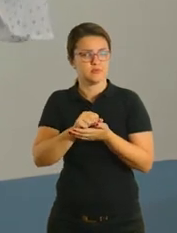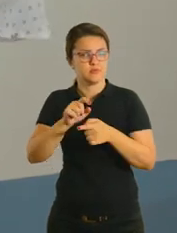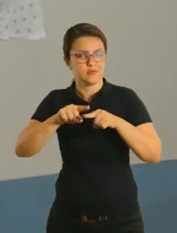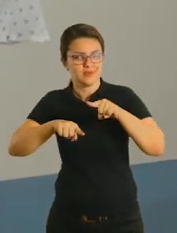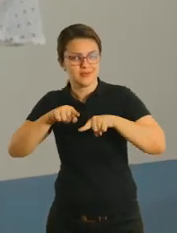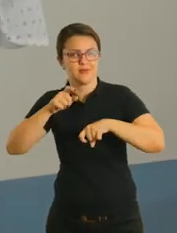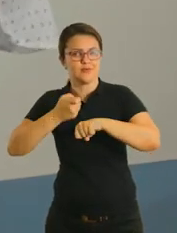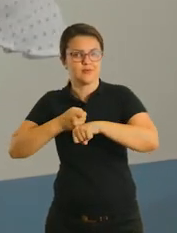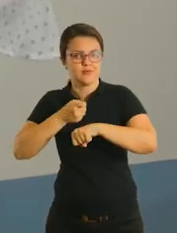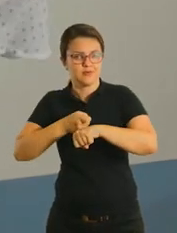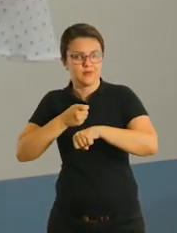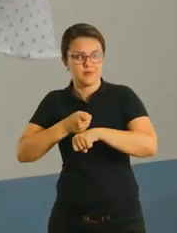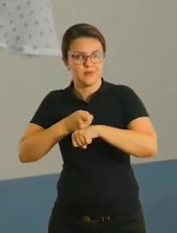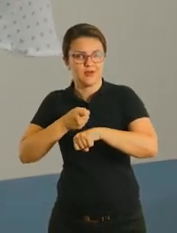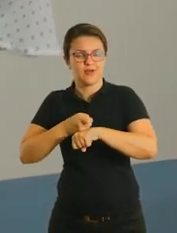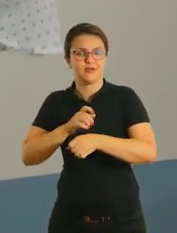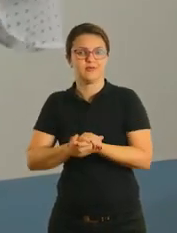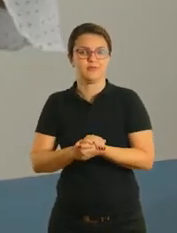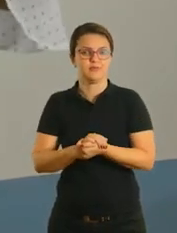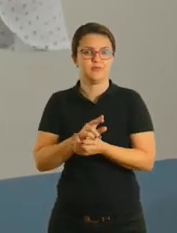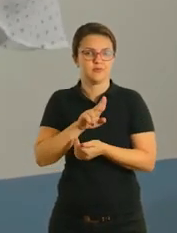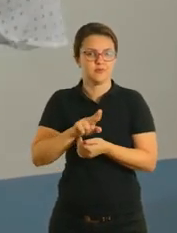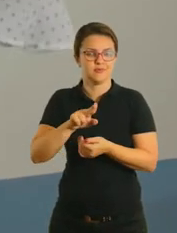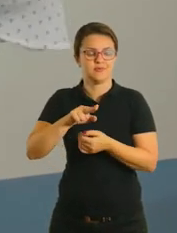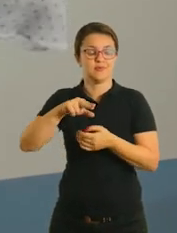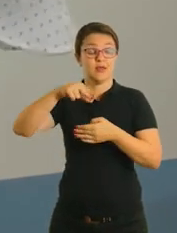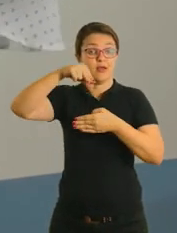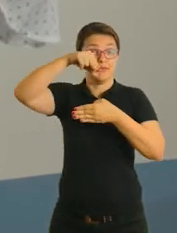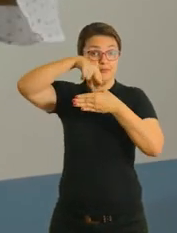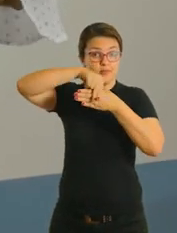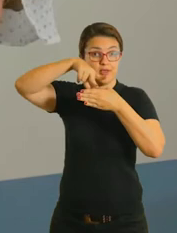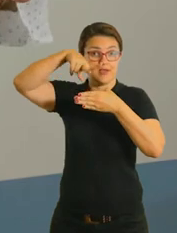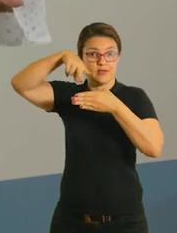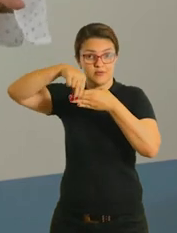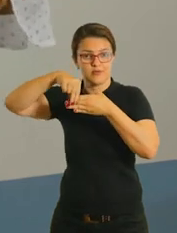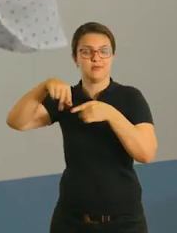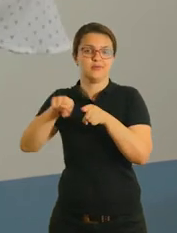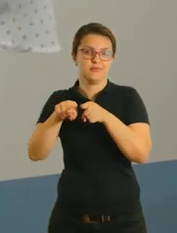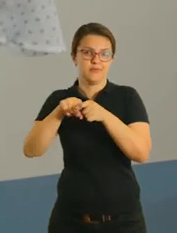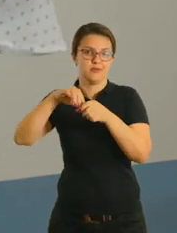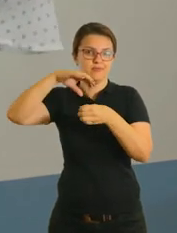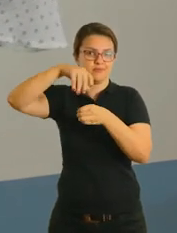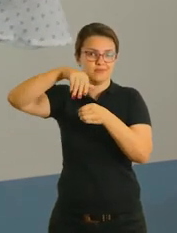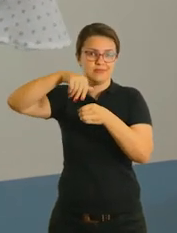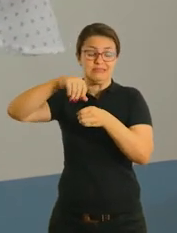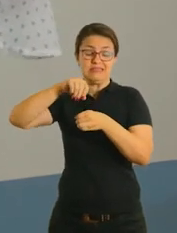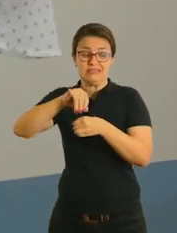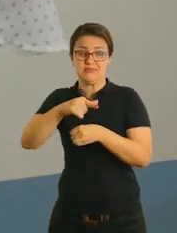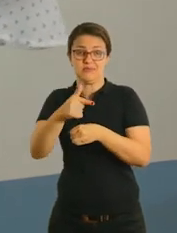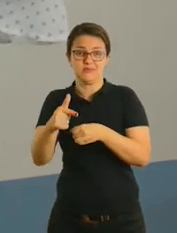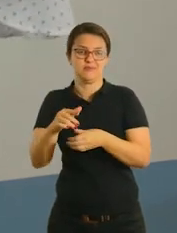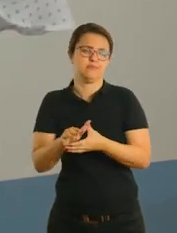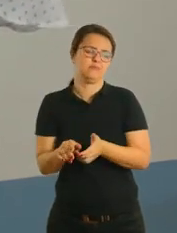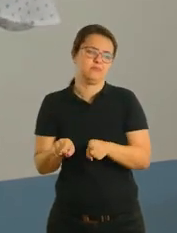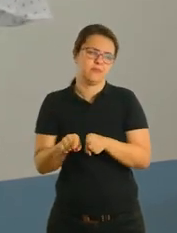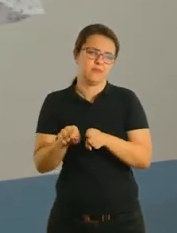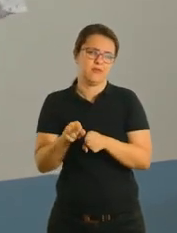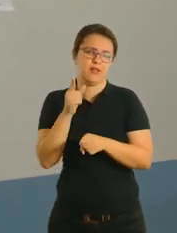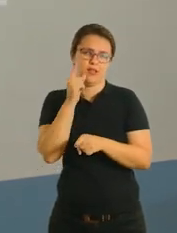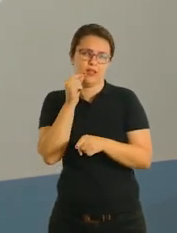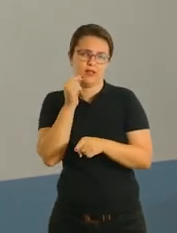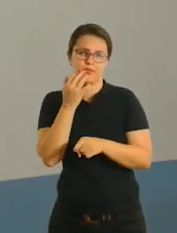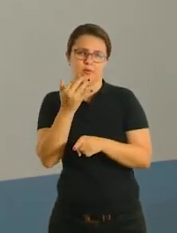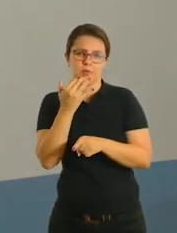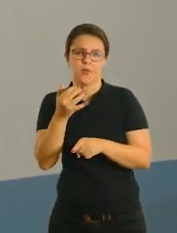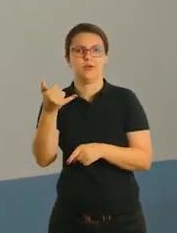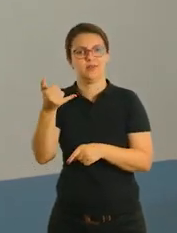fazer as contas de adição e subtração os pregadores, tampinhas. E aí, se você não tiver nada em casa, ainda tem os lápis de cor, as canetinhas.